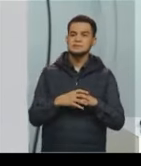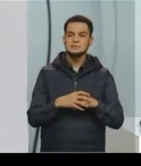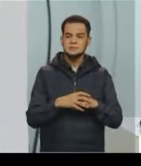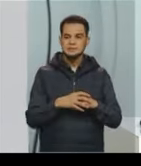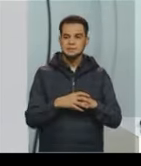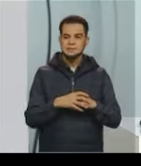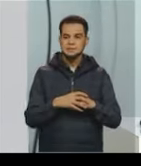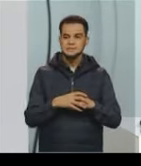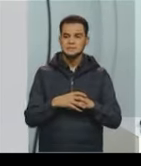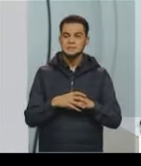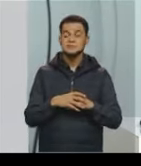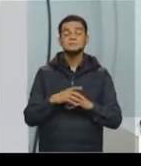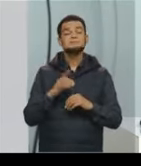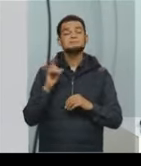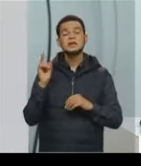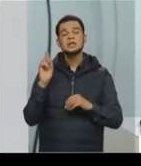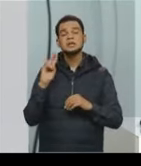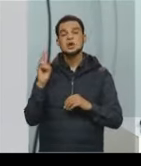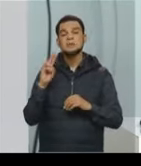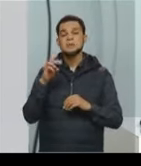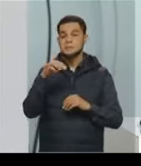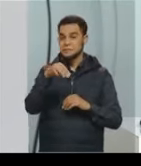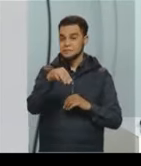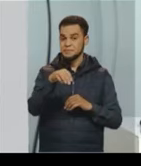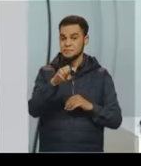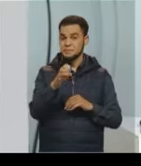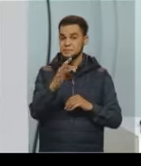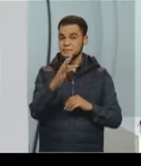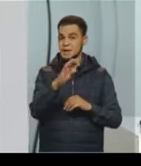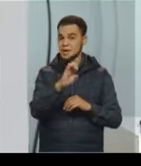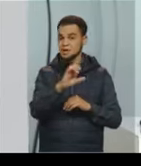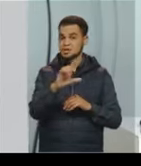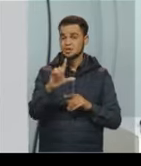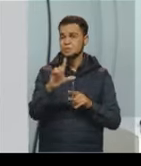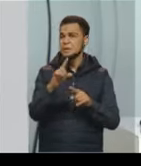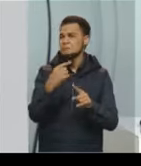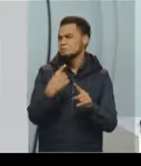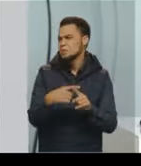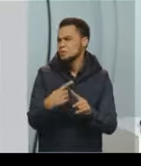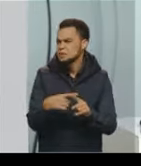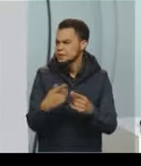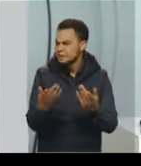e ele chama o quê? Metil. Por que metil?